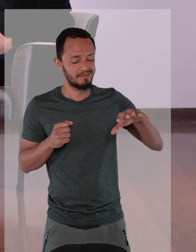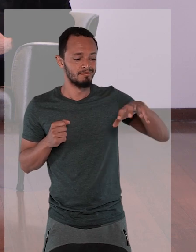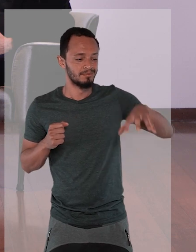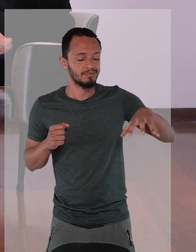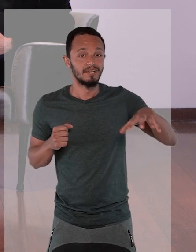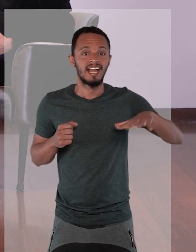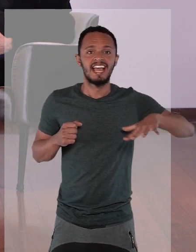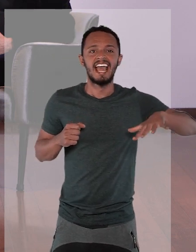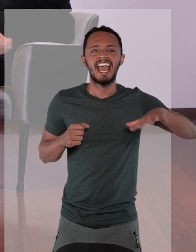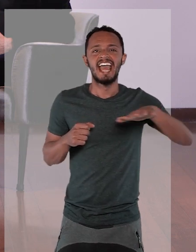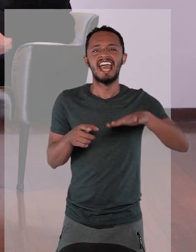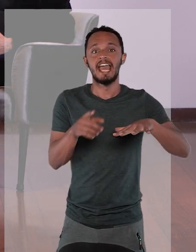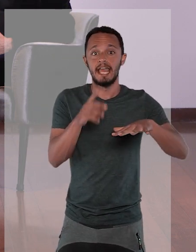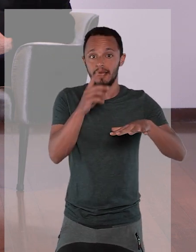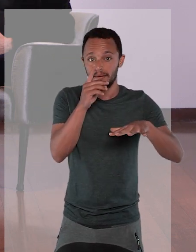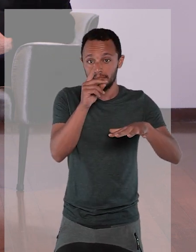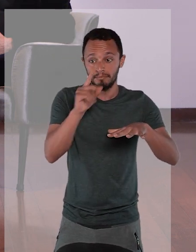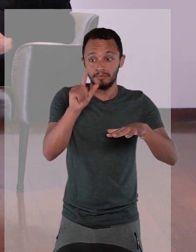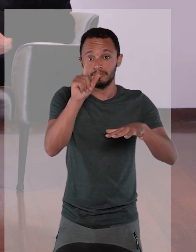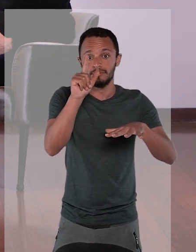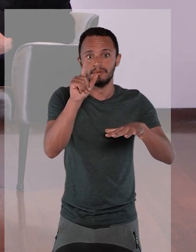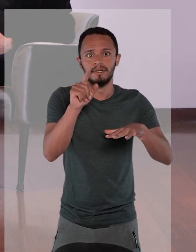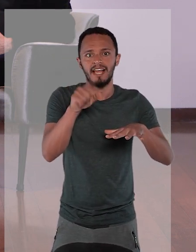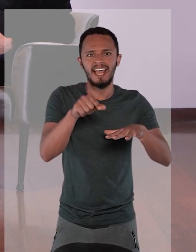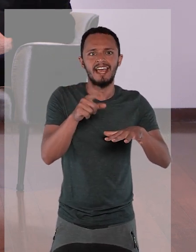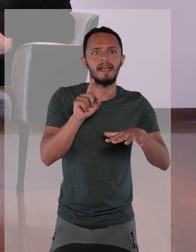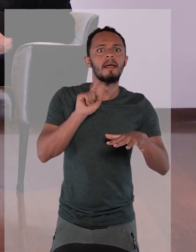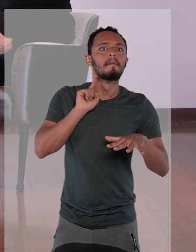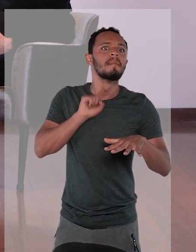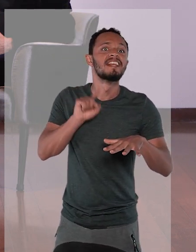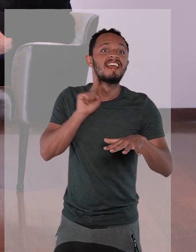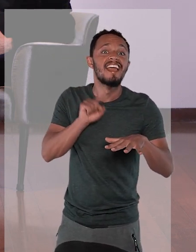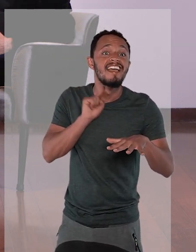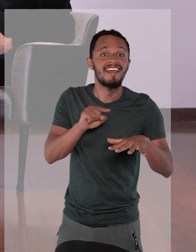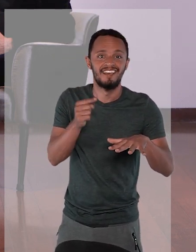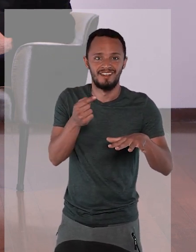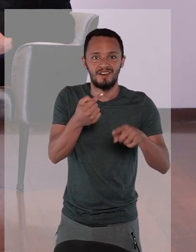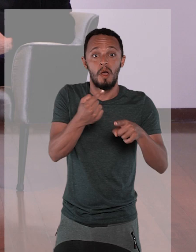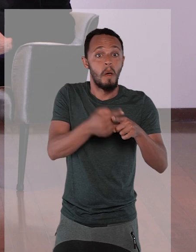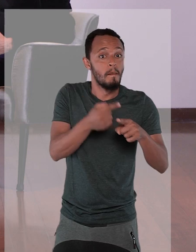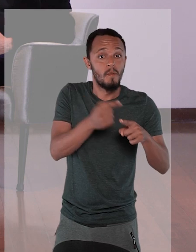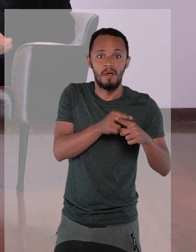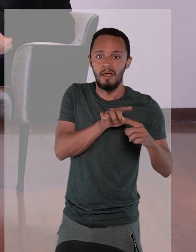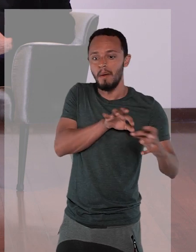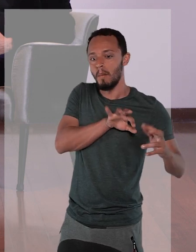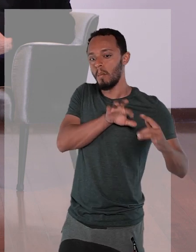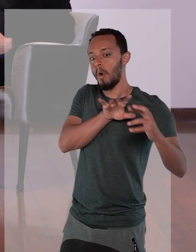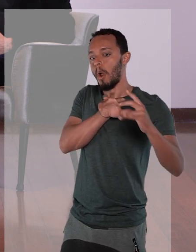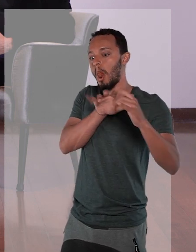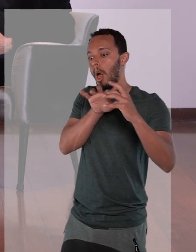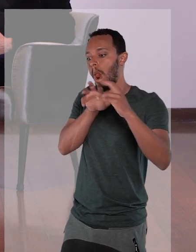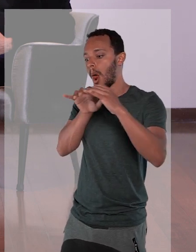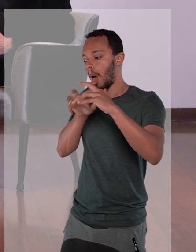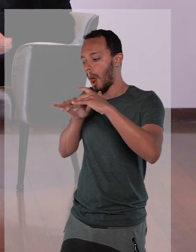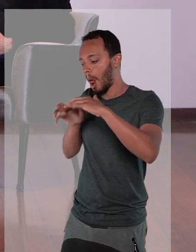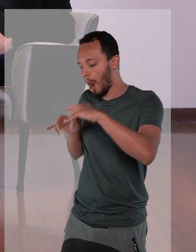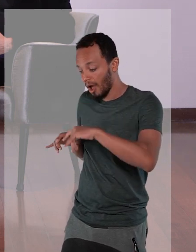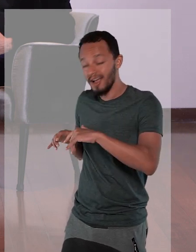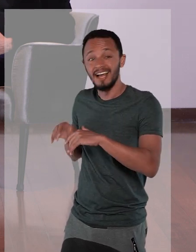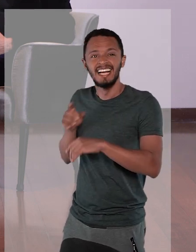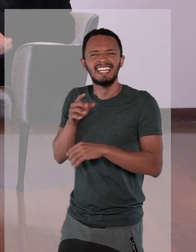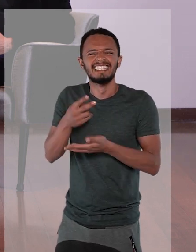esse senso icônico para nós pelos mineiros, né, que, afinal de contas, sempre povoaram o meu imaginário, o meu